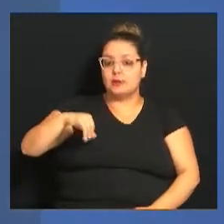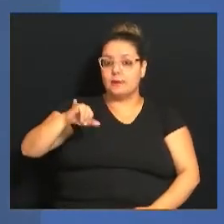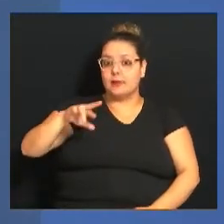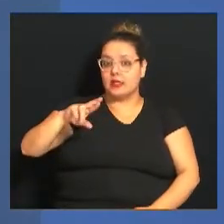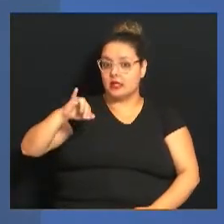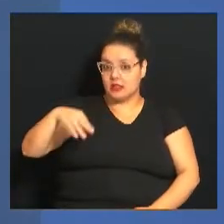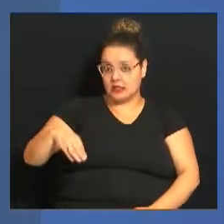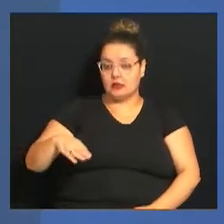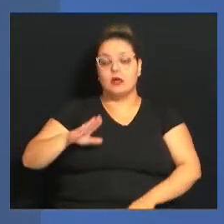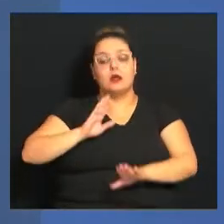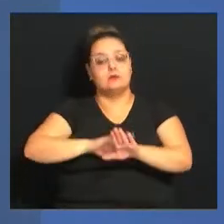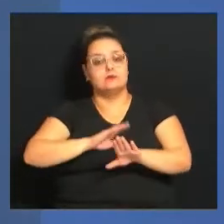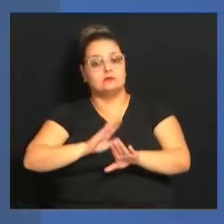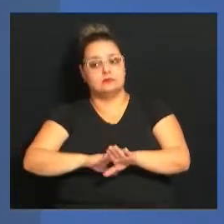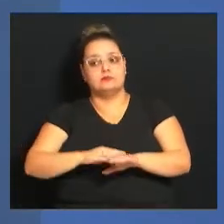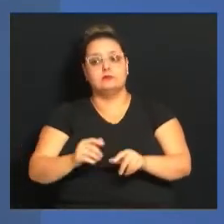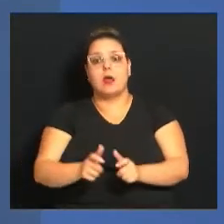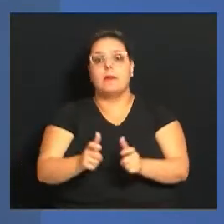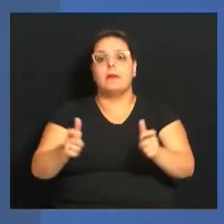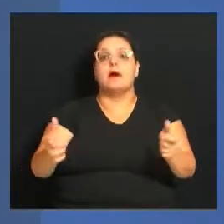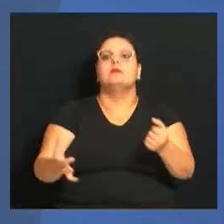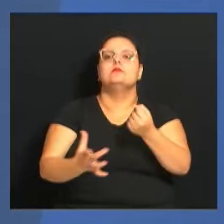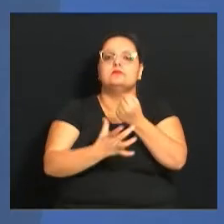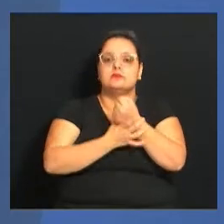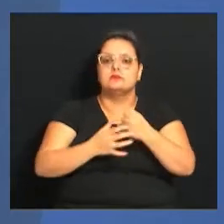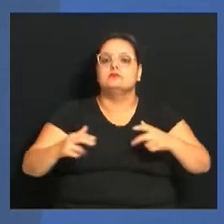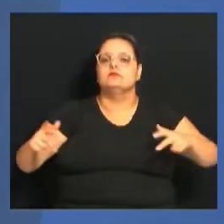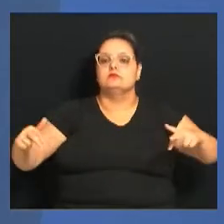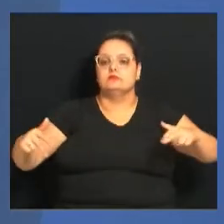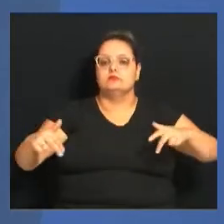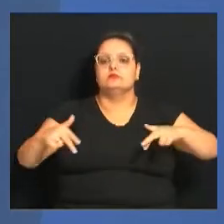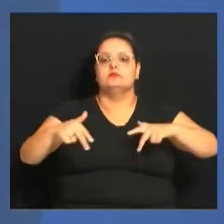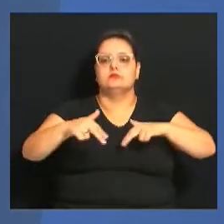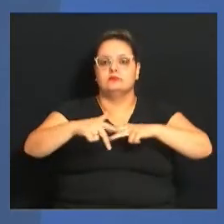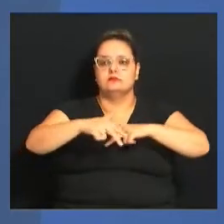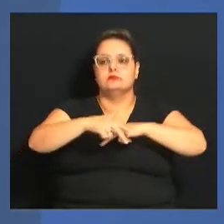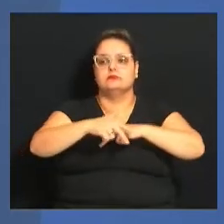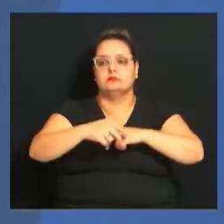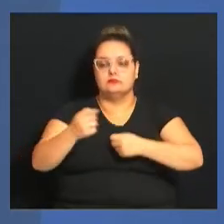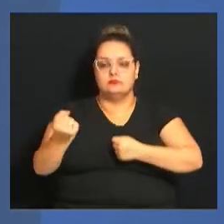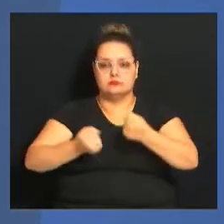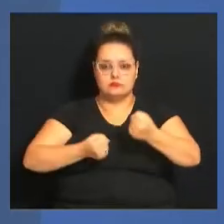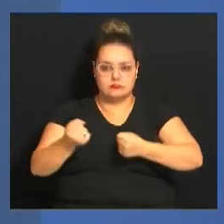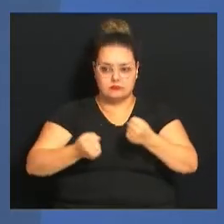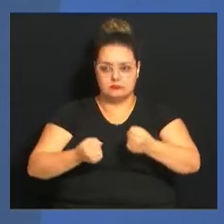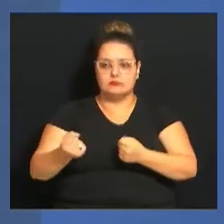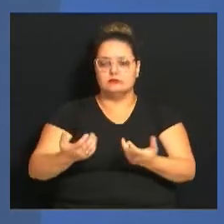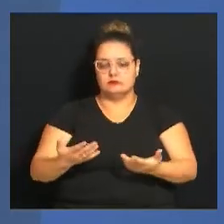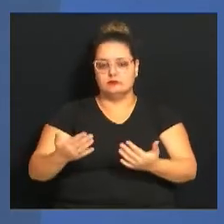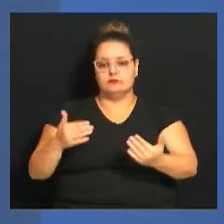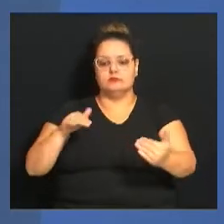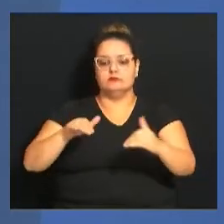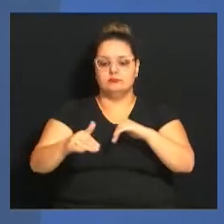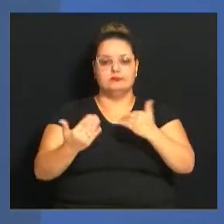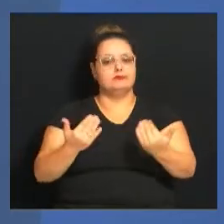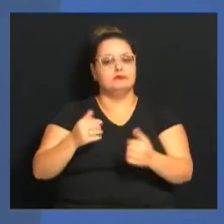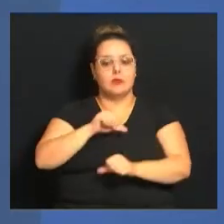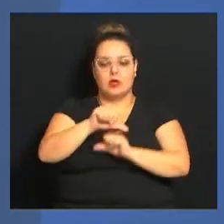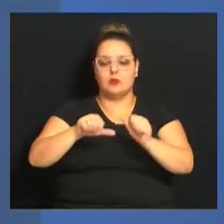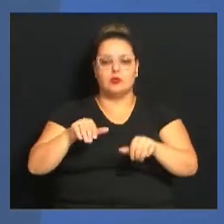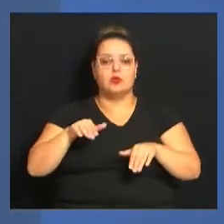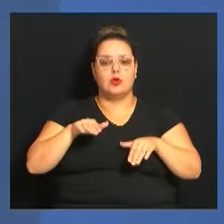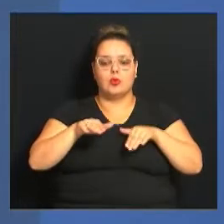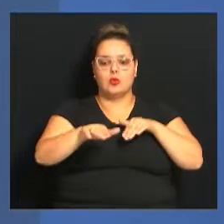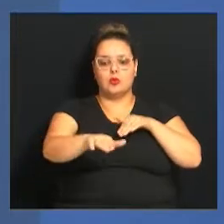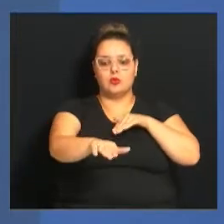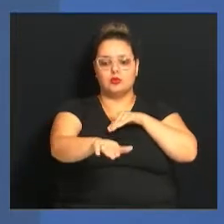foi necessária para aumentar a segurança de pedestres e condutores durante a circulação. A mudança ocorre no trecho da